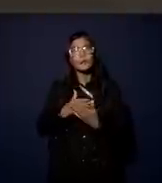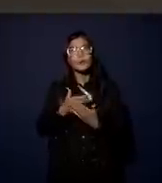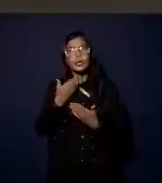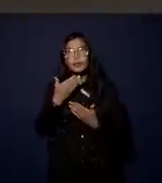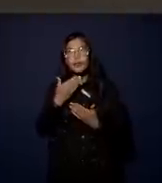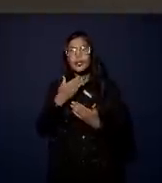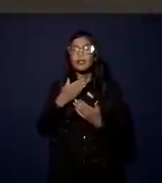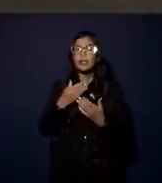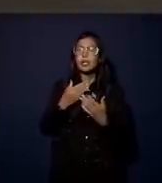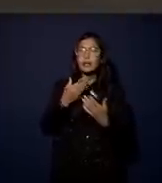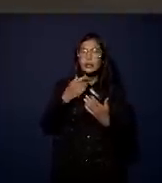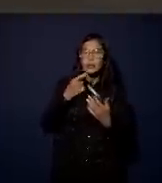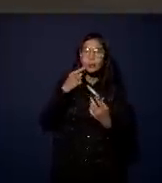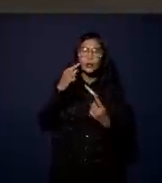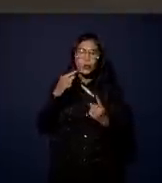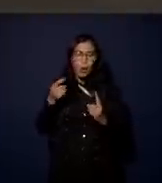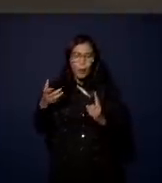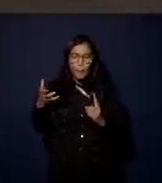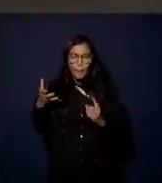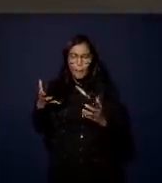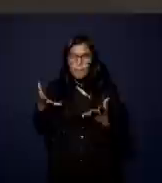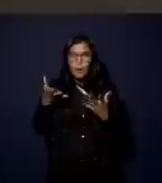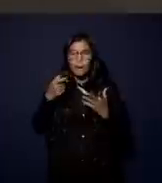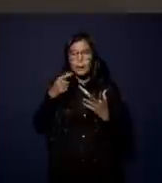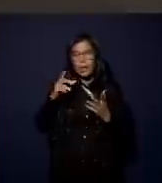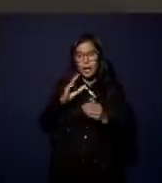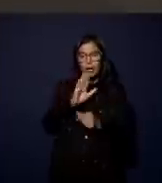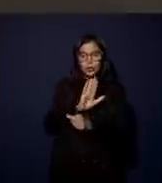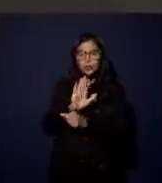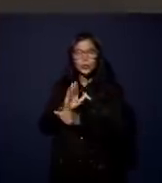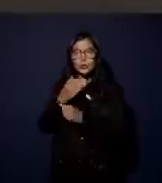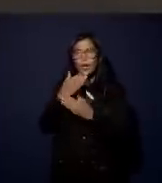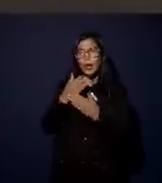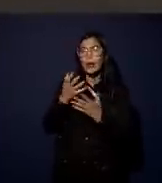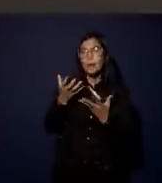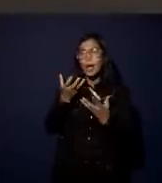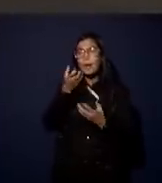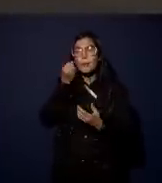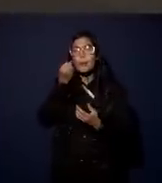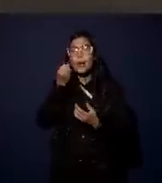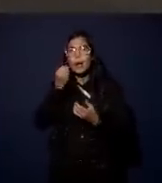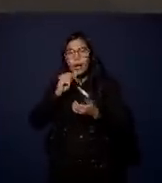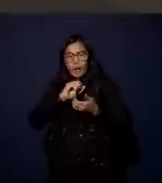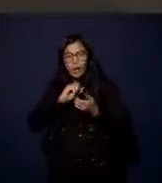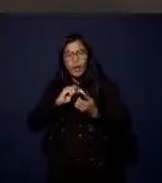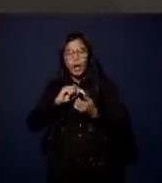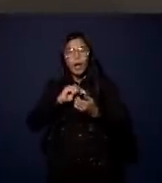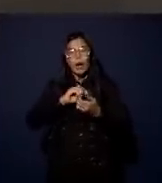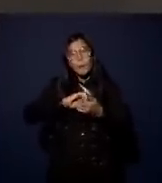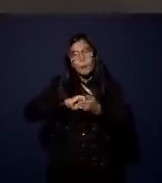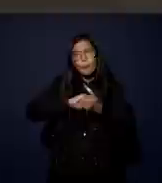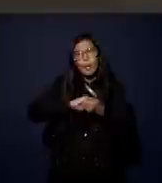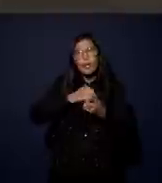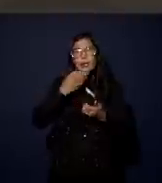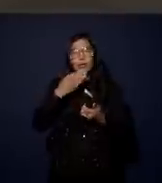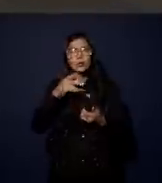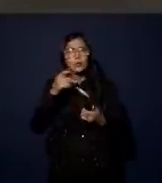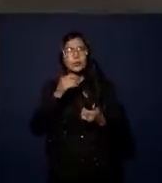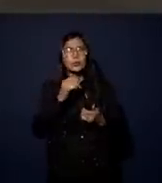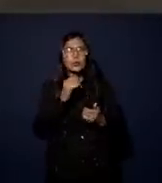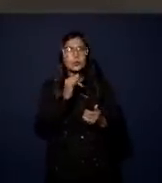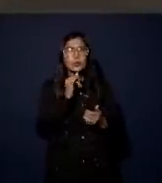expressivo do ponto de vista até para contribuir para para rentabilidade da empresa como um todo eu citei aí